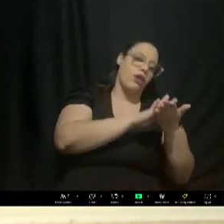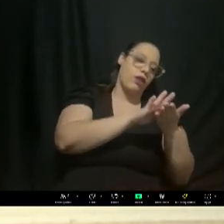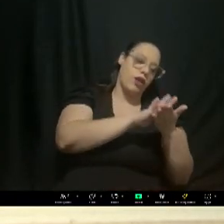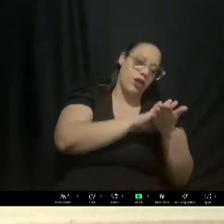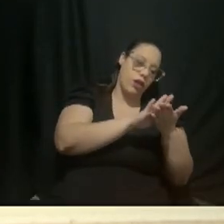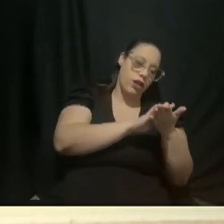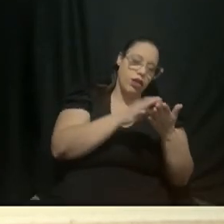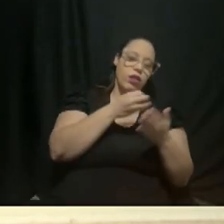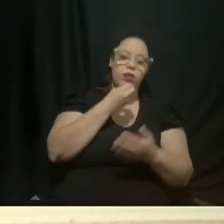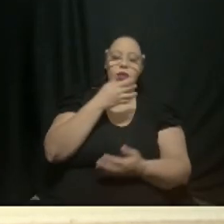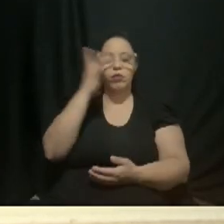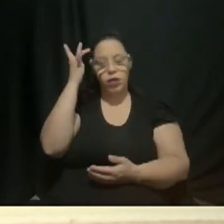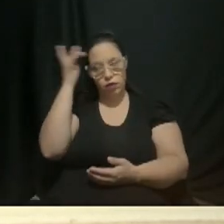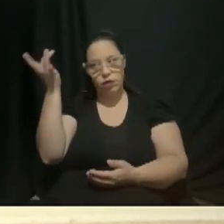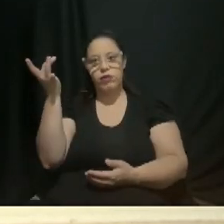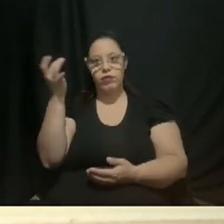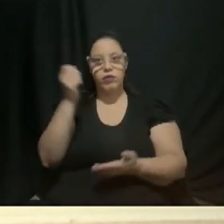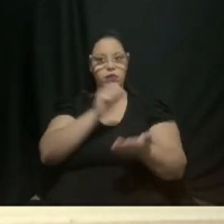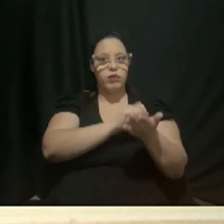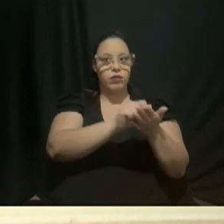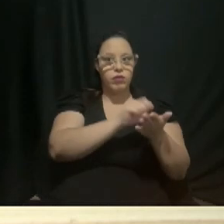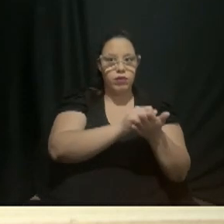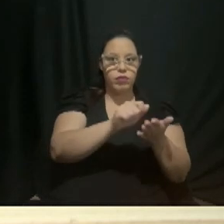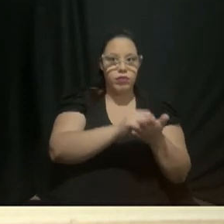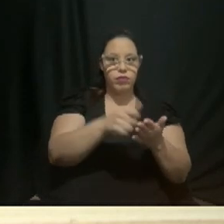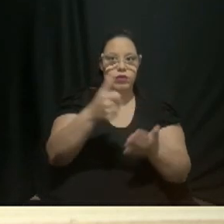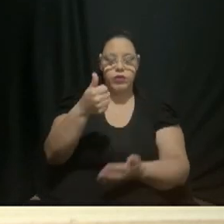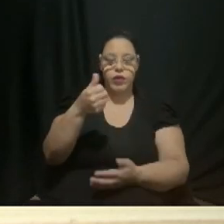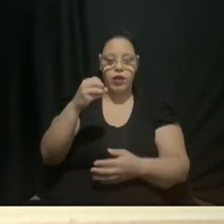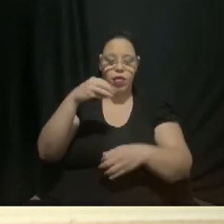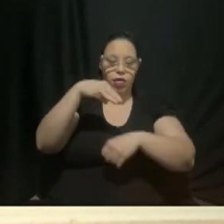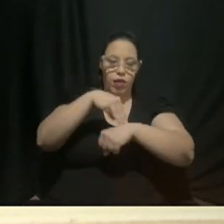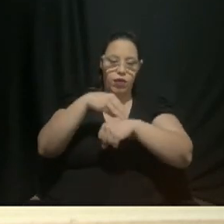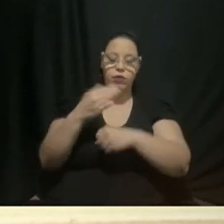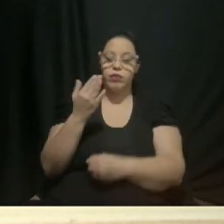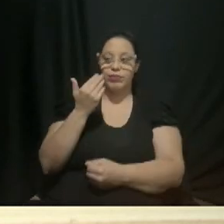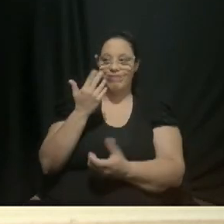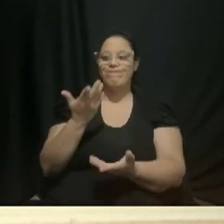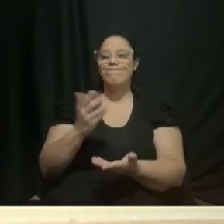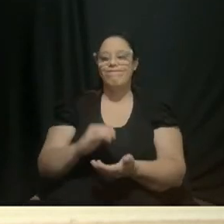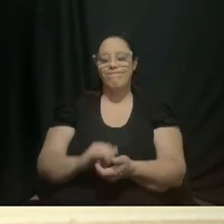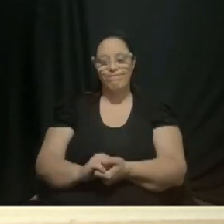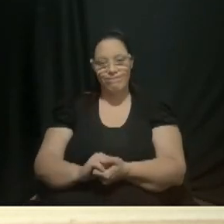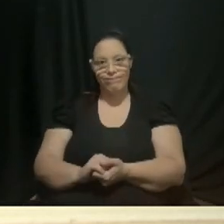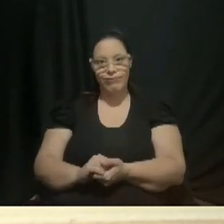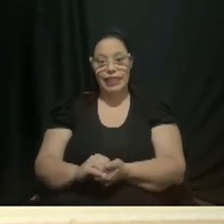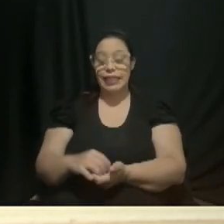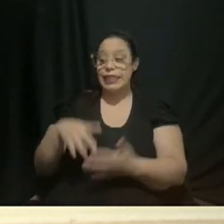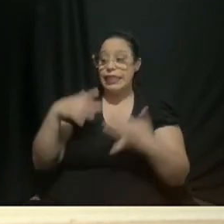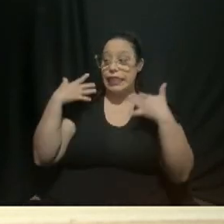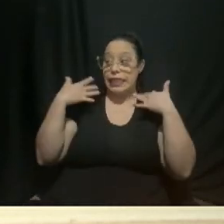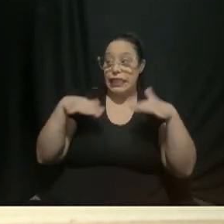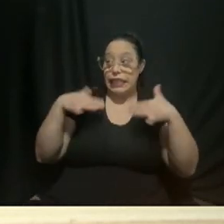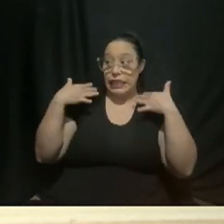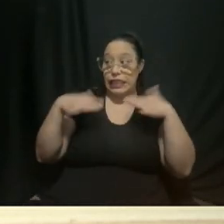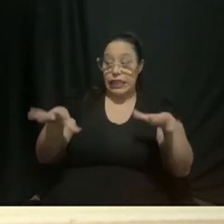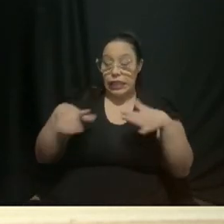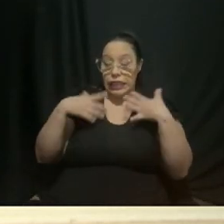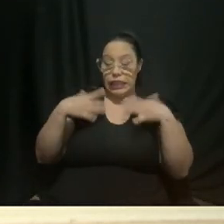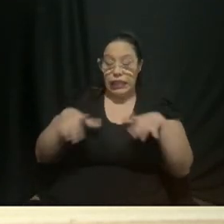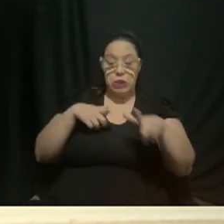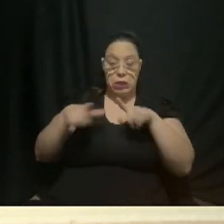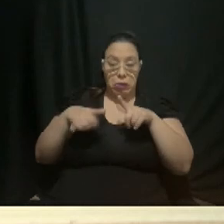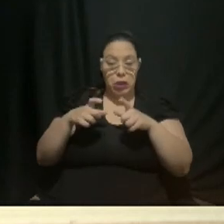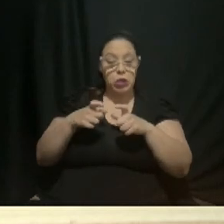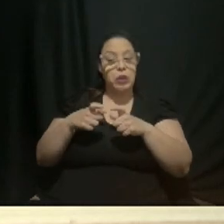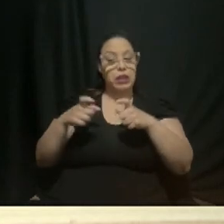passa um paninho e já abastece de novo. E o pessoal vem comer, né? Menina do céu, é um trabalhão, né? É um trabalhão, mas é